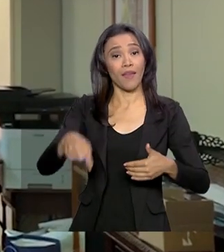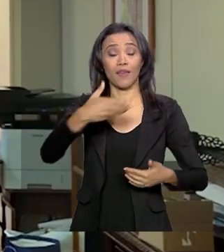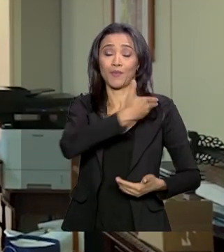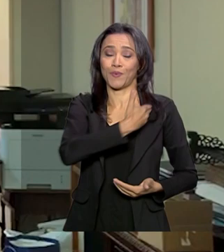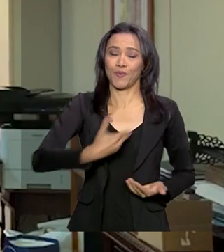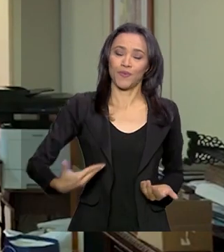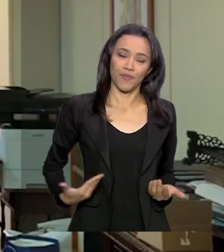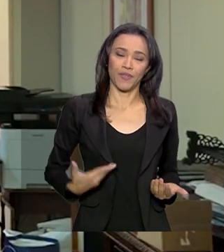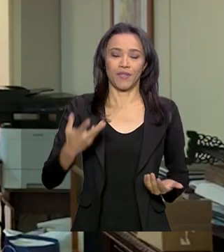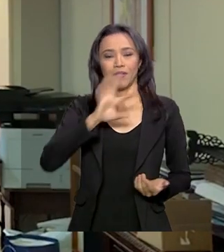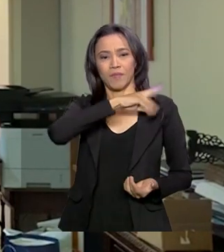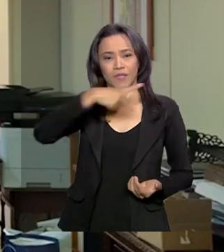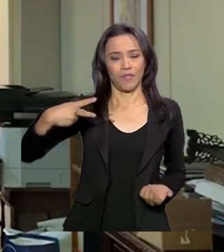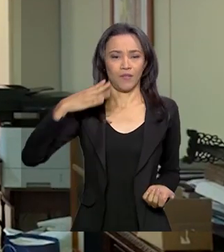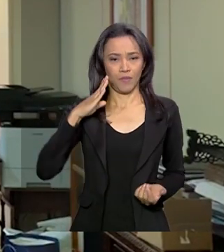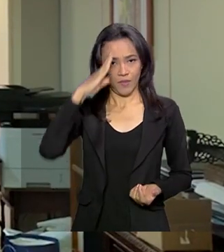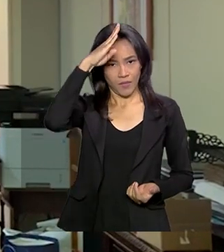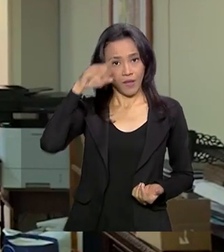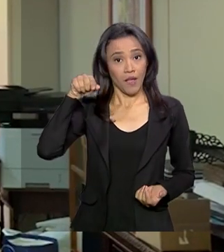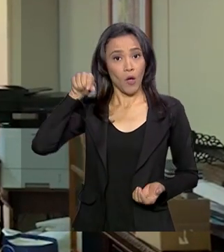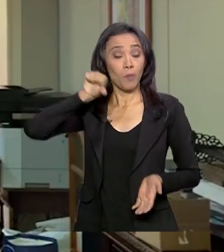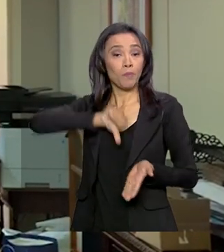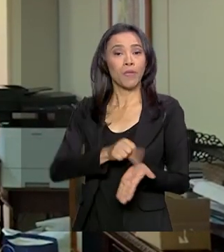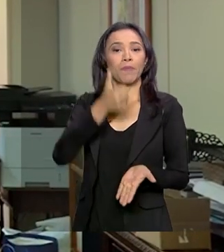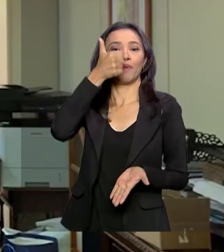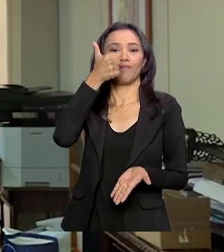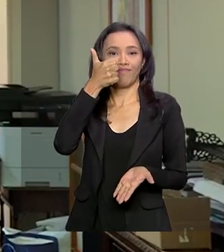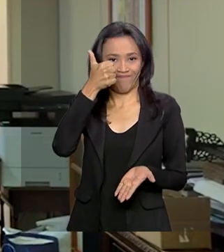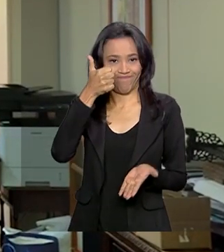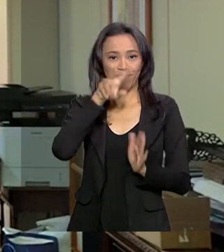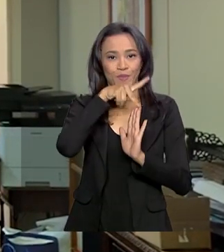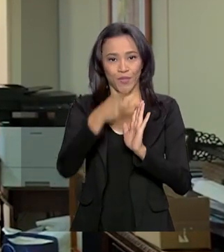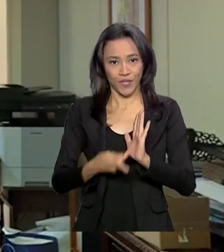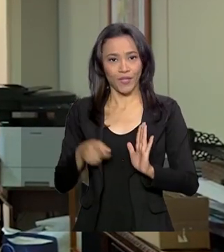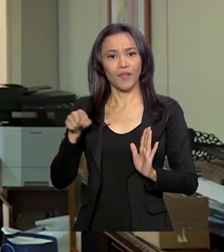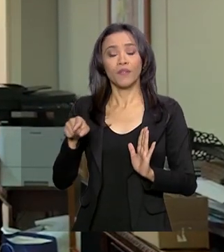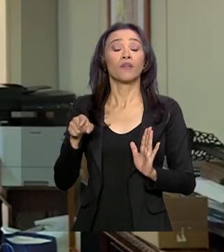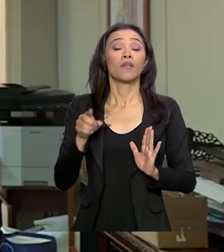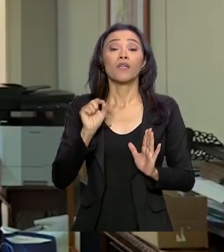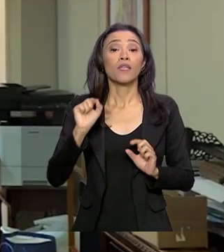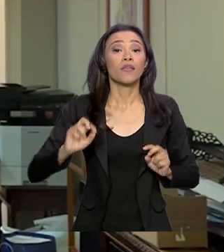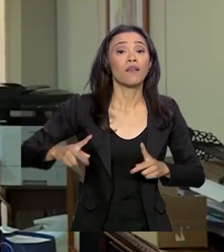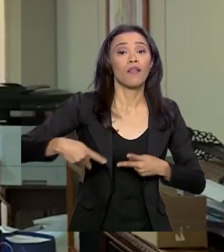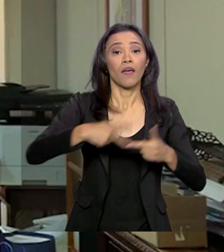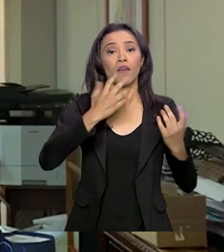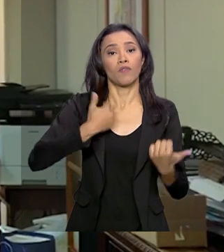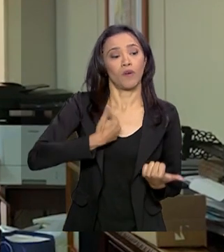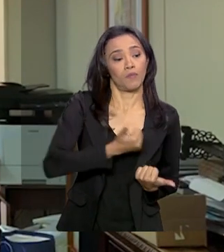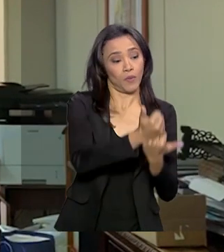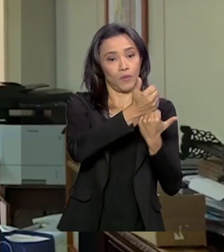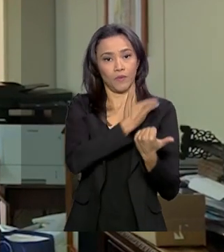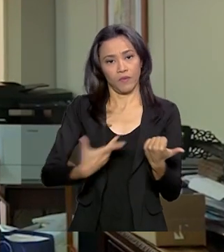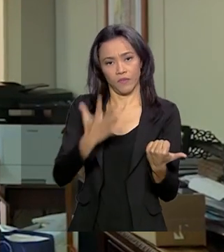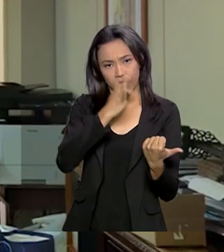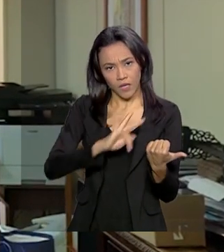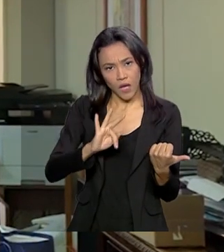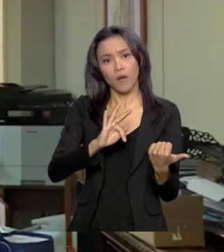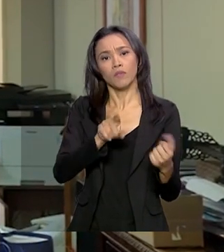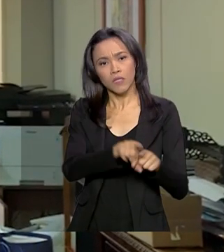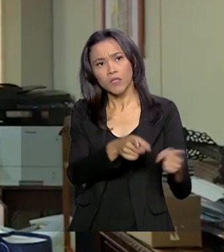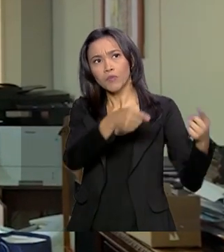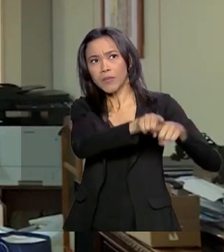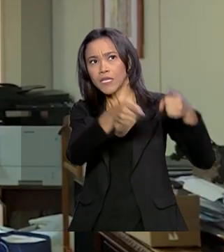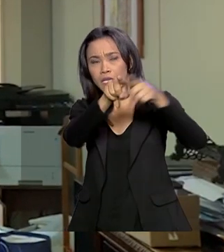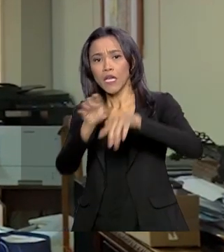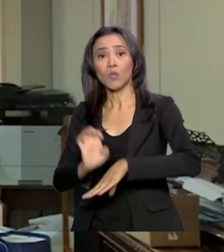presidente Jair Bolsonaro e projeto piloto, pioneiro, que leva a União Federal, juntamente com os estados e municípios, ao